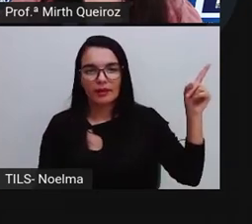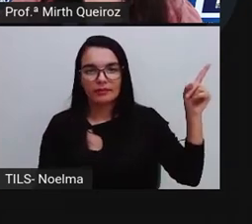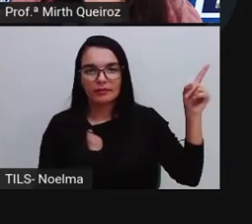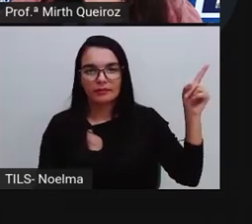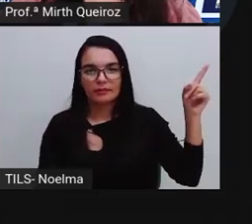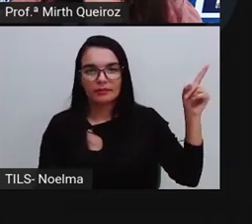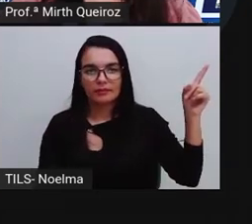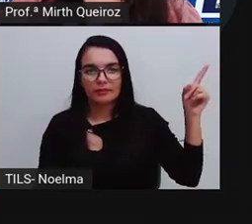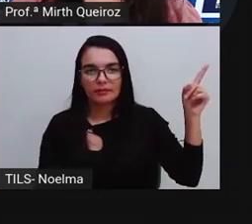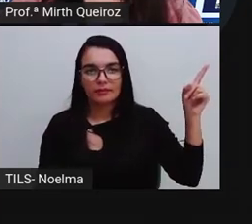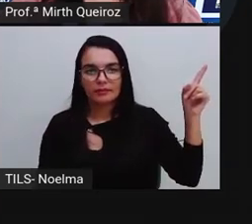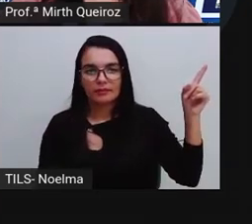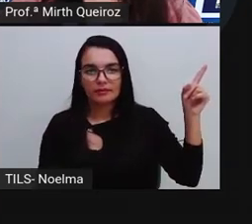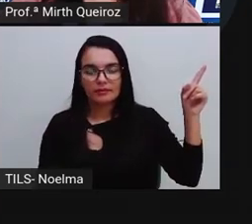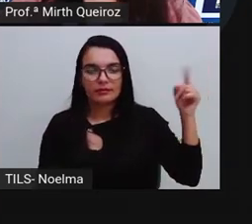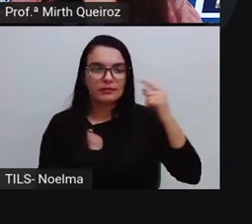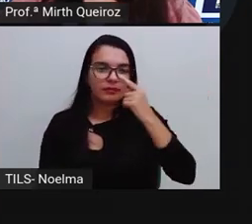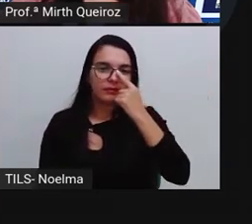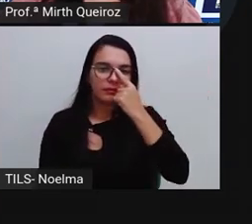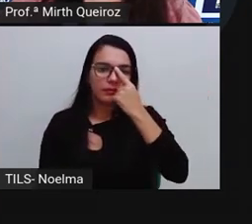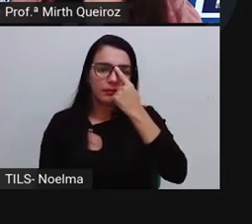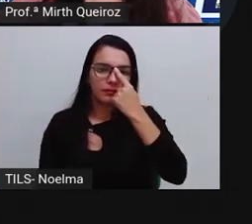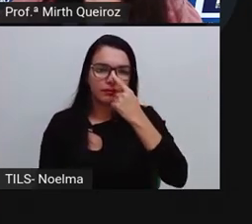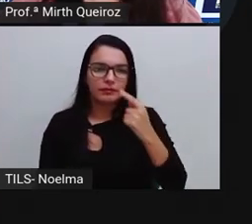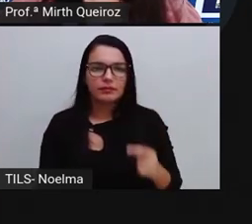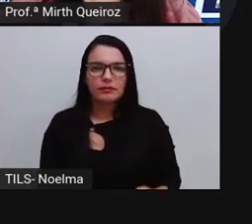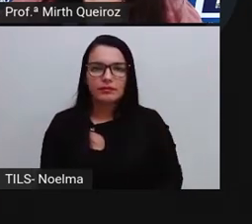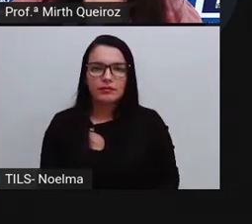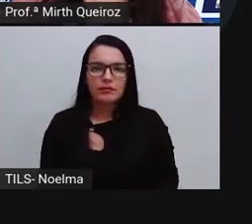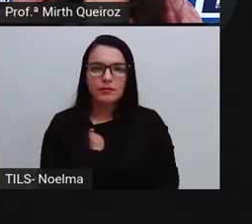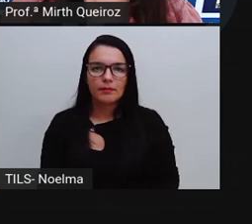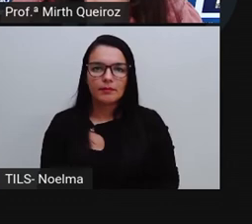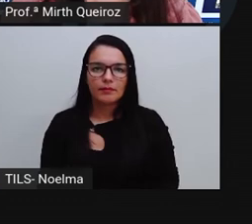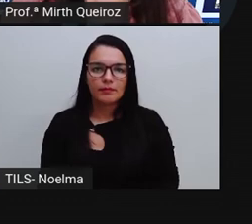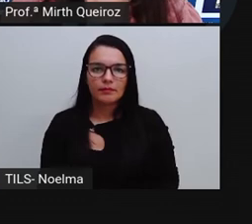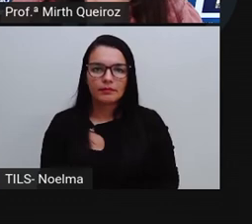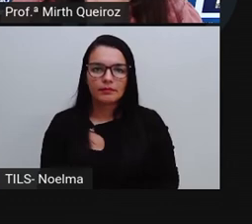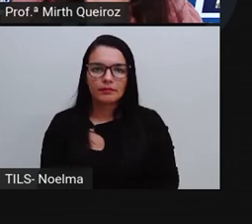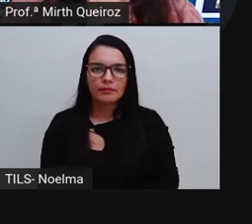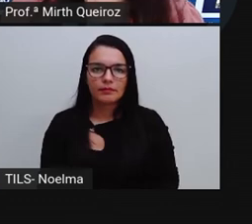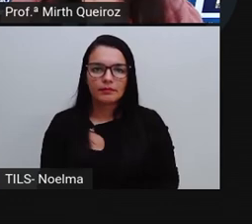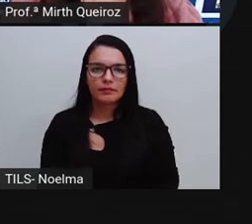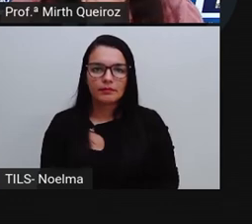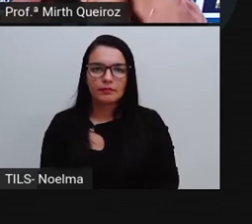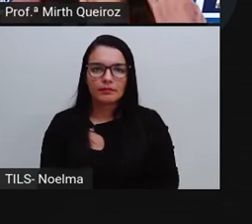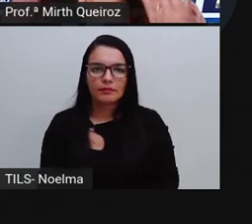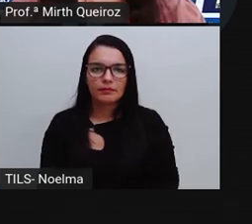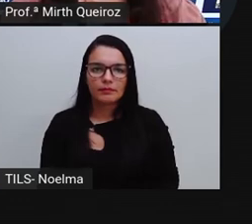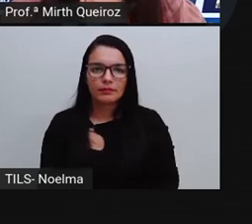né? Seria 1.750 ml. Essa pessoa deveria tomar por água,